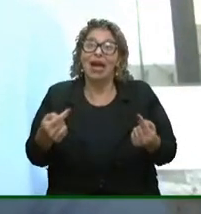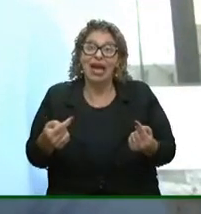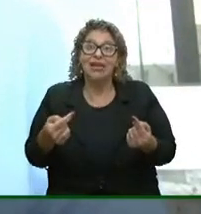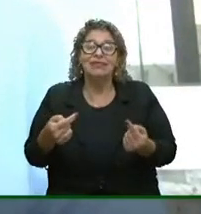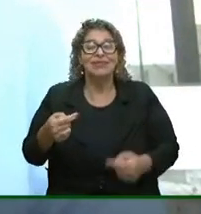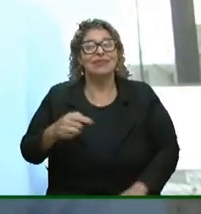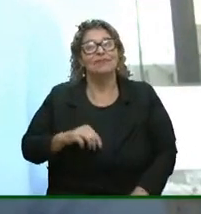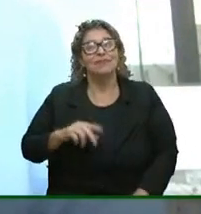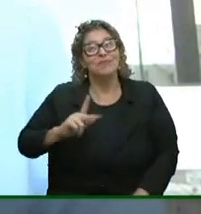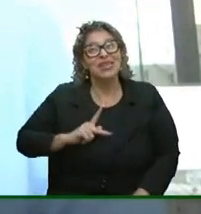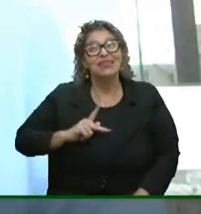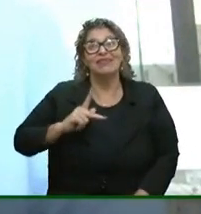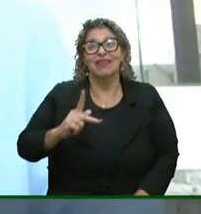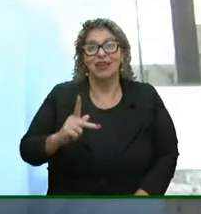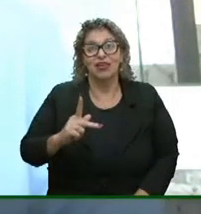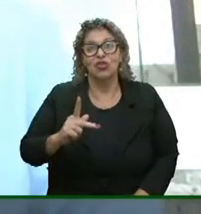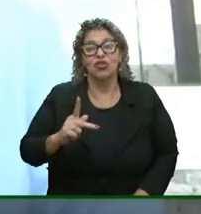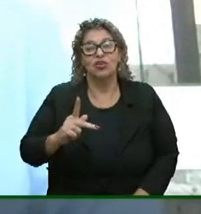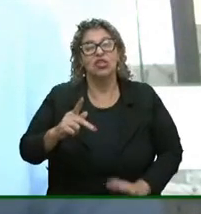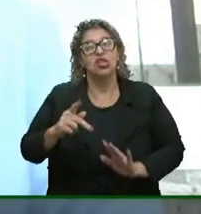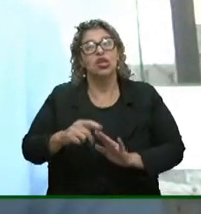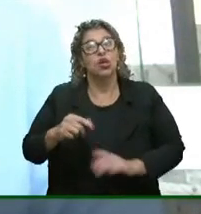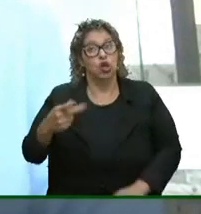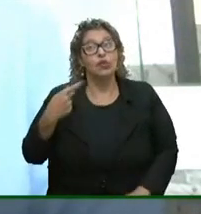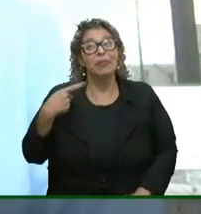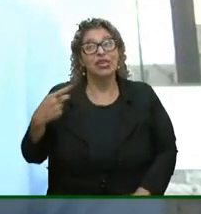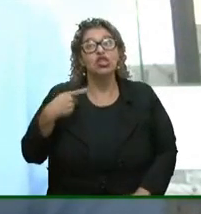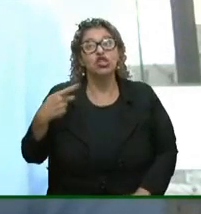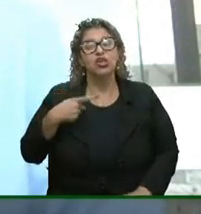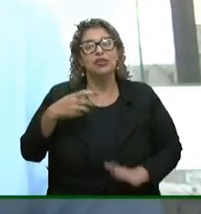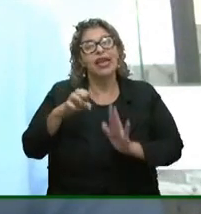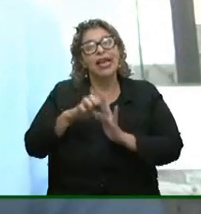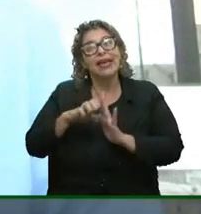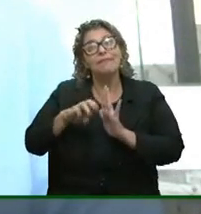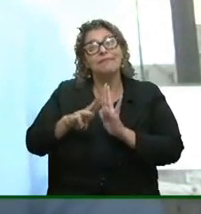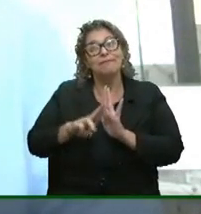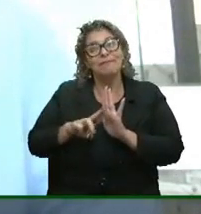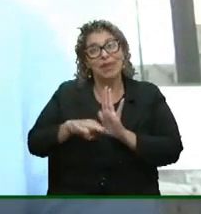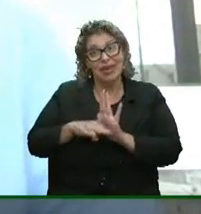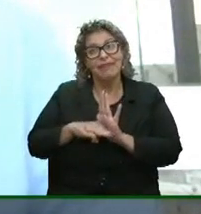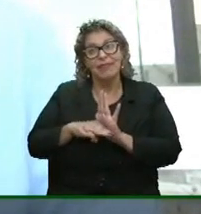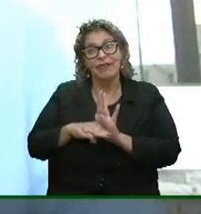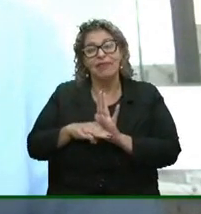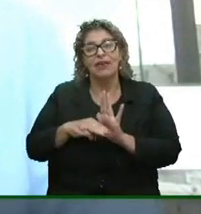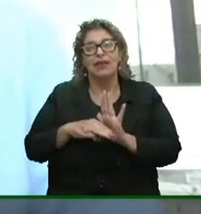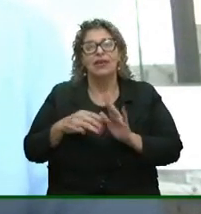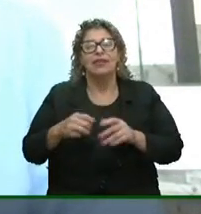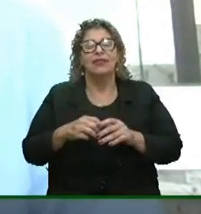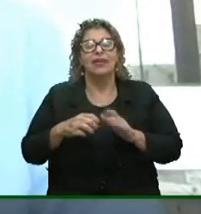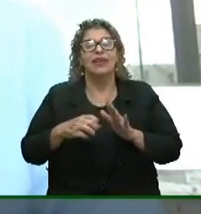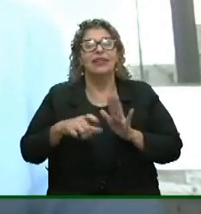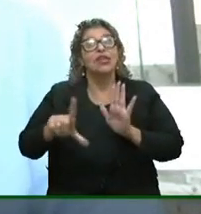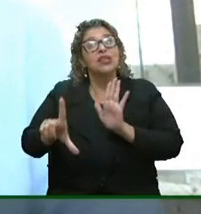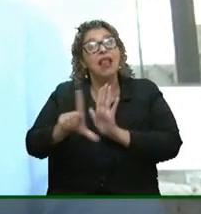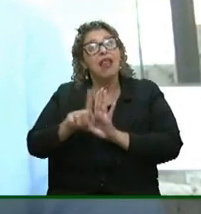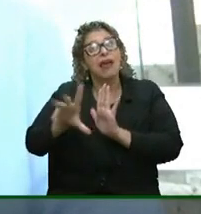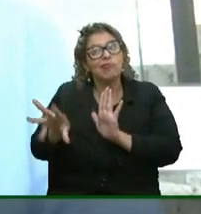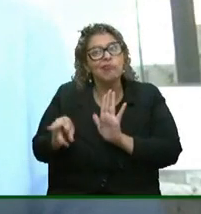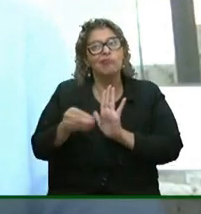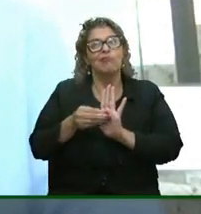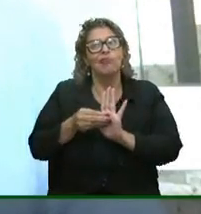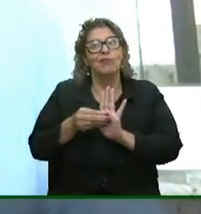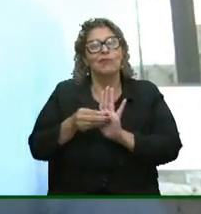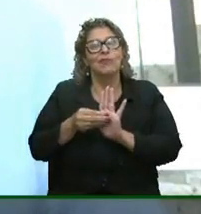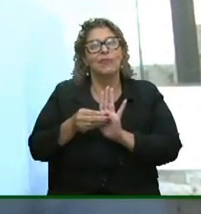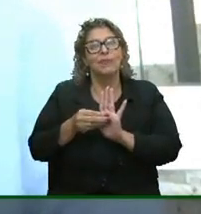presidente, a nossa bancada apresentou uma emenda supressiva nesse projeto de lei, para que nós